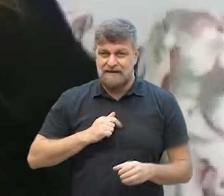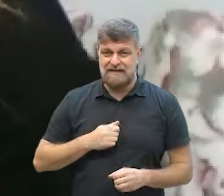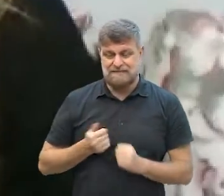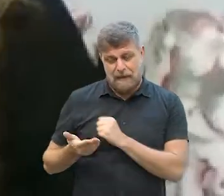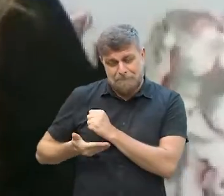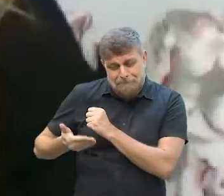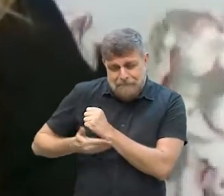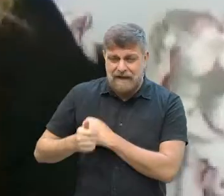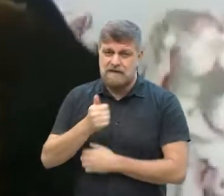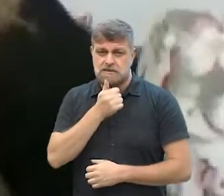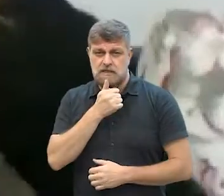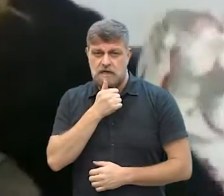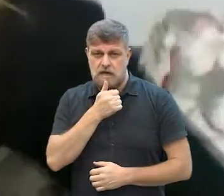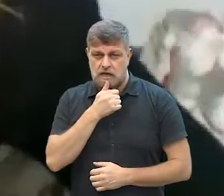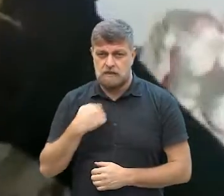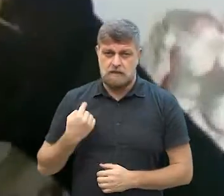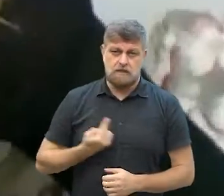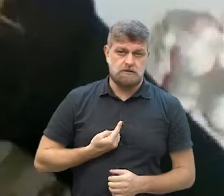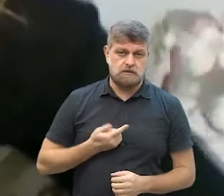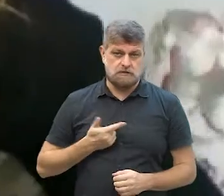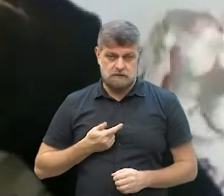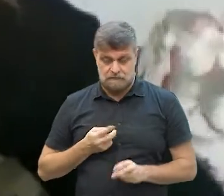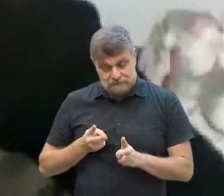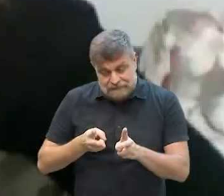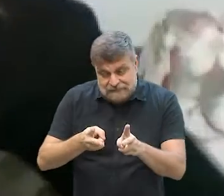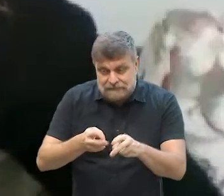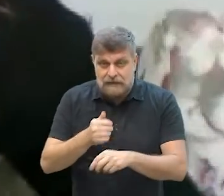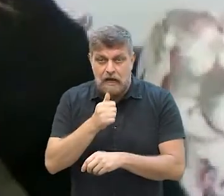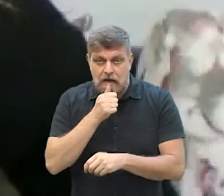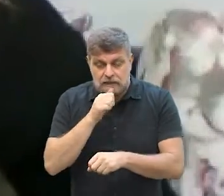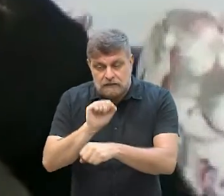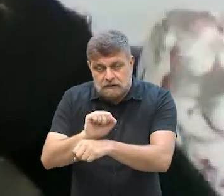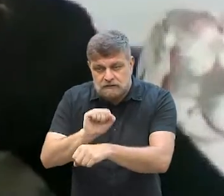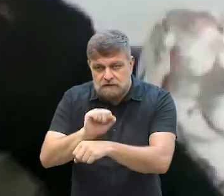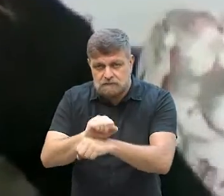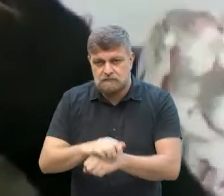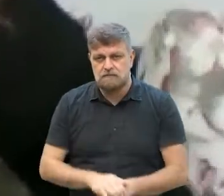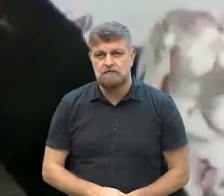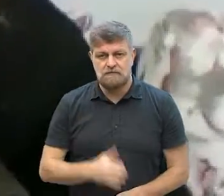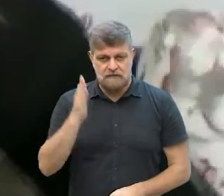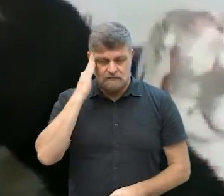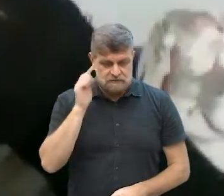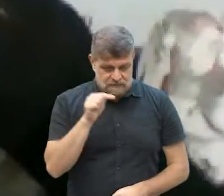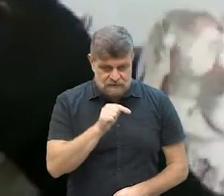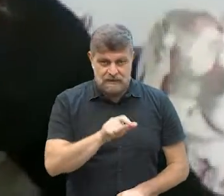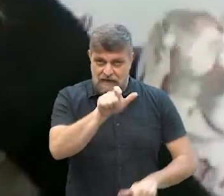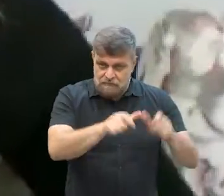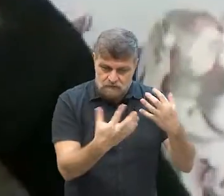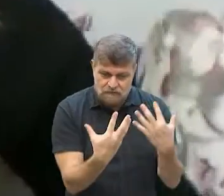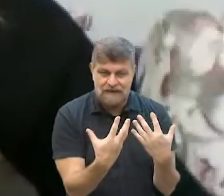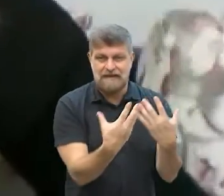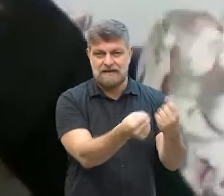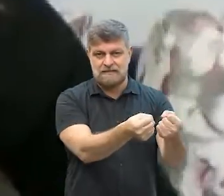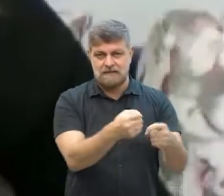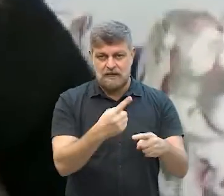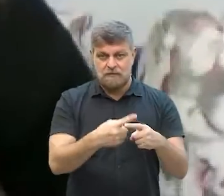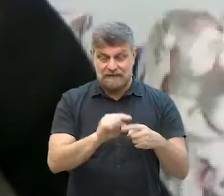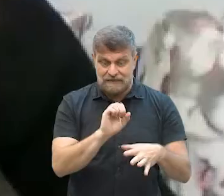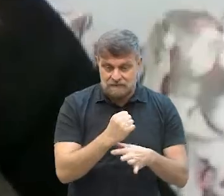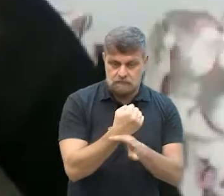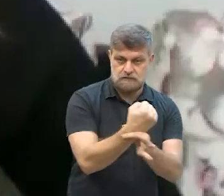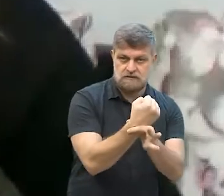e a gente não seguiu ainda, mas eu tenho certeza que a aceitação vai ser muito boa, porque quanto mais seguro